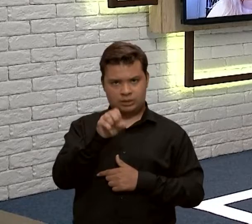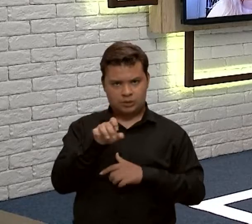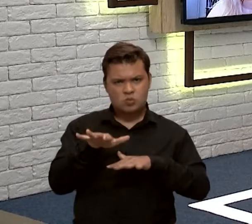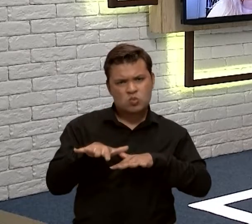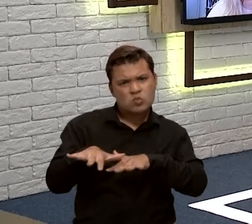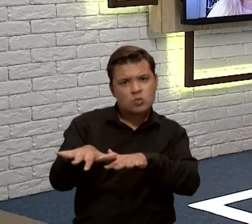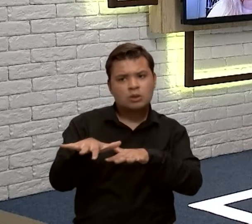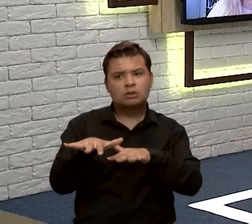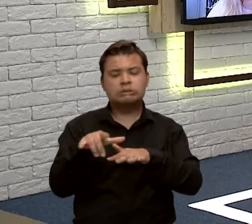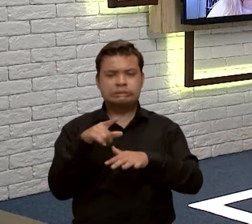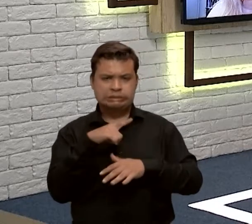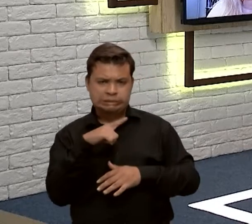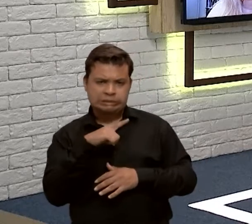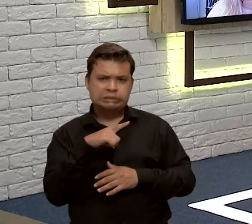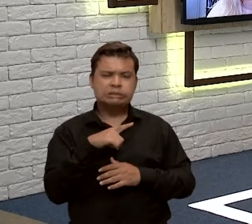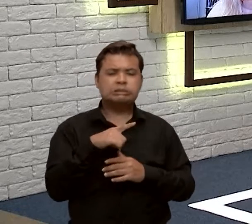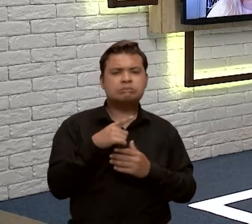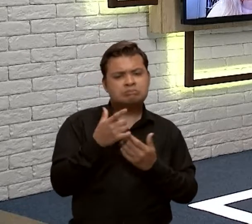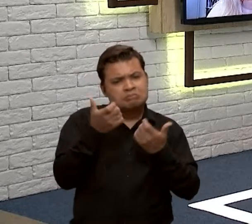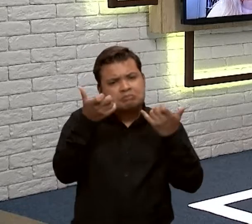outros exemplos também?